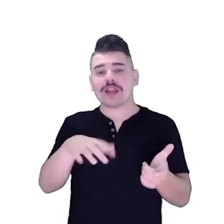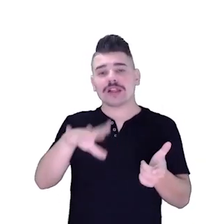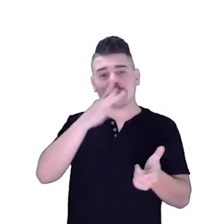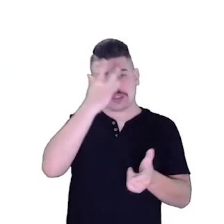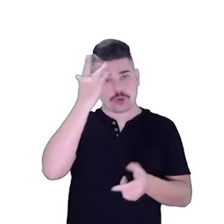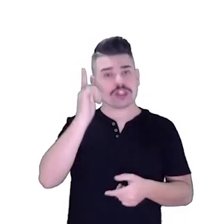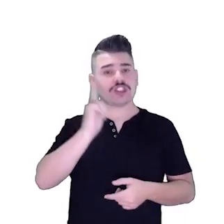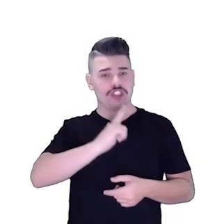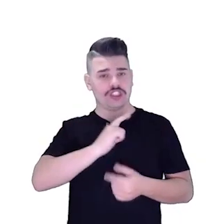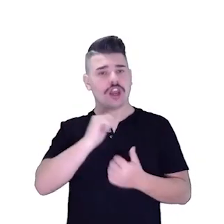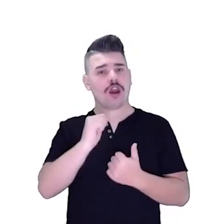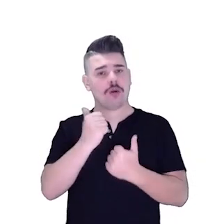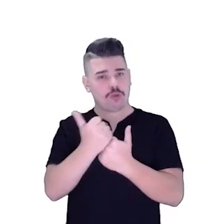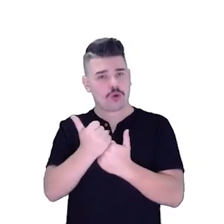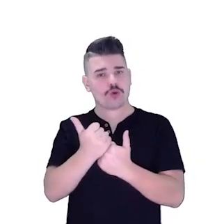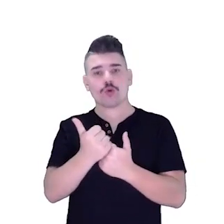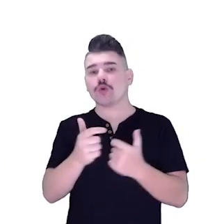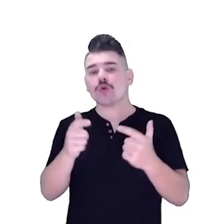o apoio